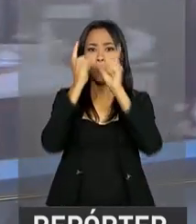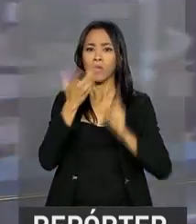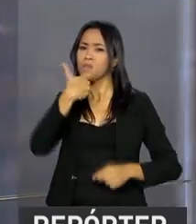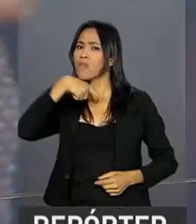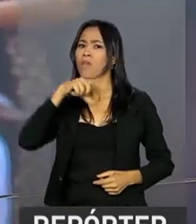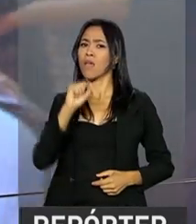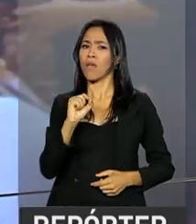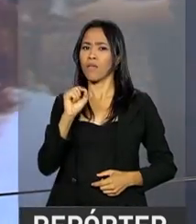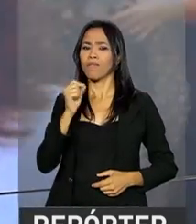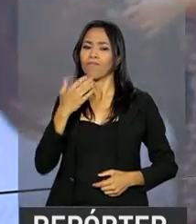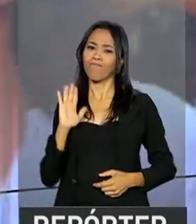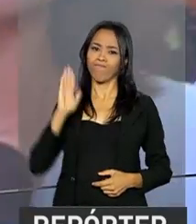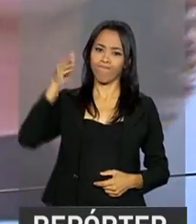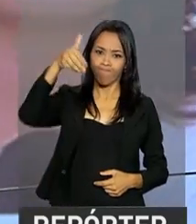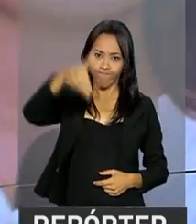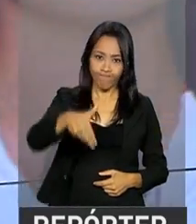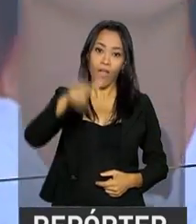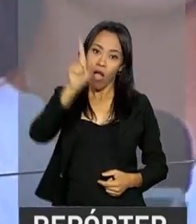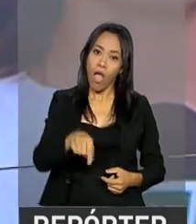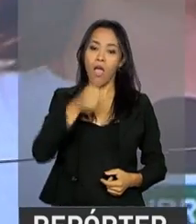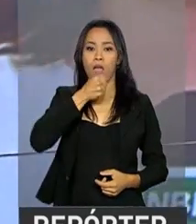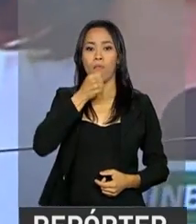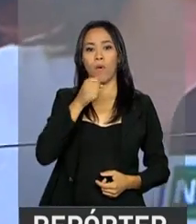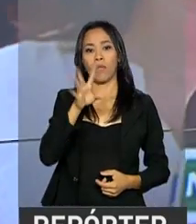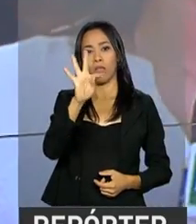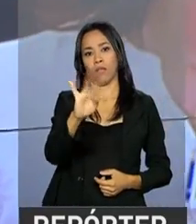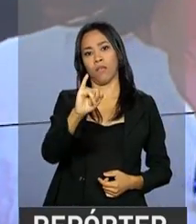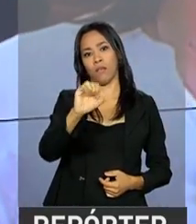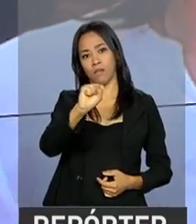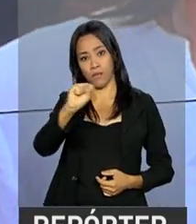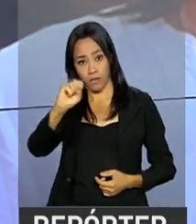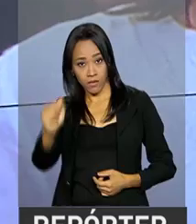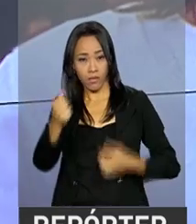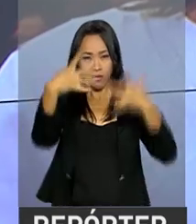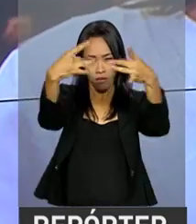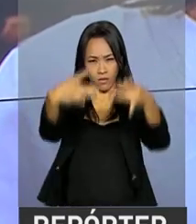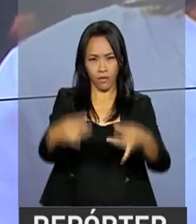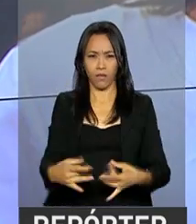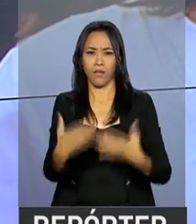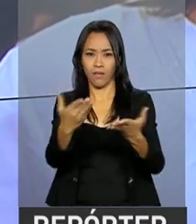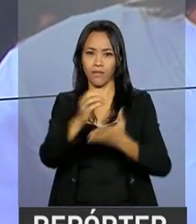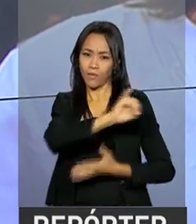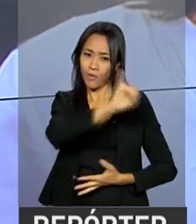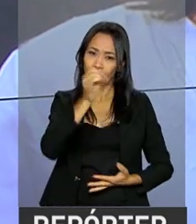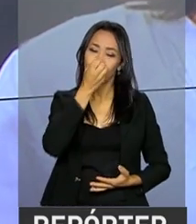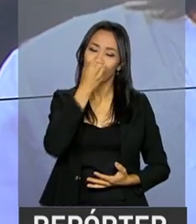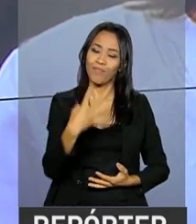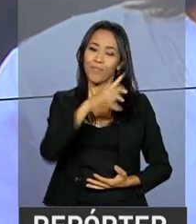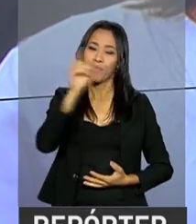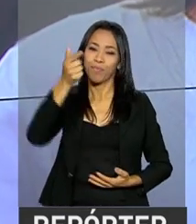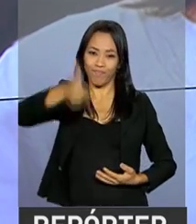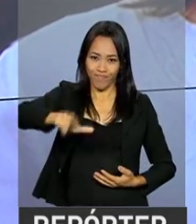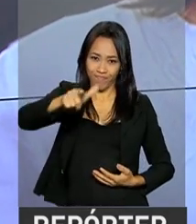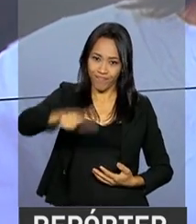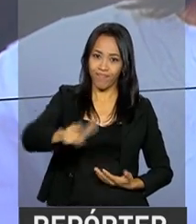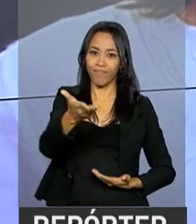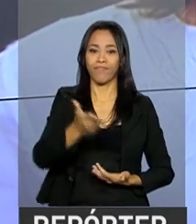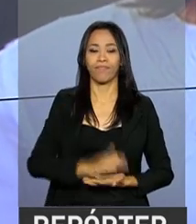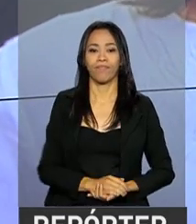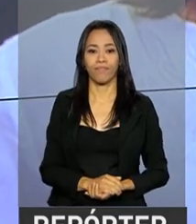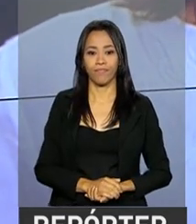quem acompanhou foi a repórter Taísa Dias que traz Agora os detalhes pra gente oi Taíssa Bom dia mais uma